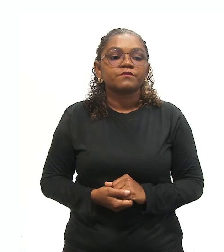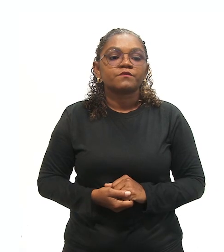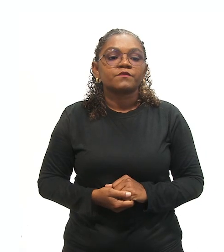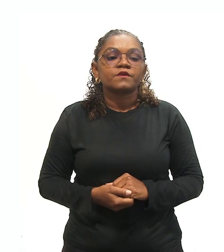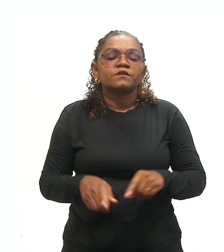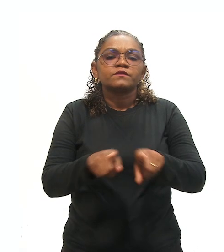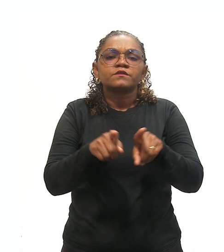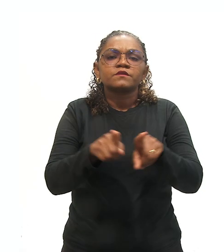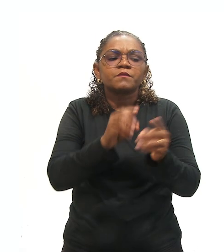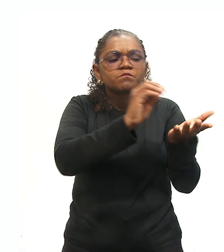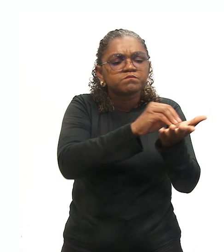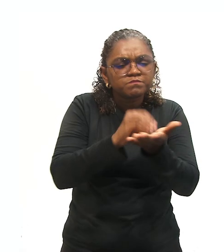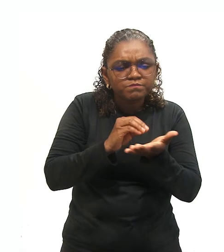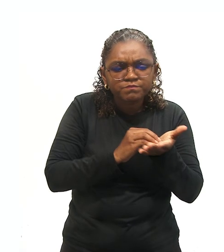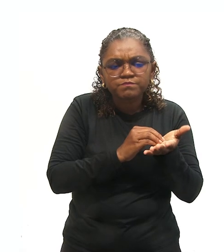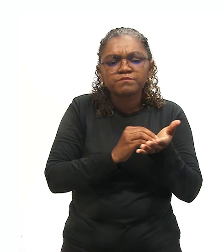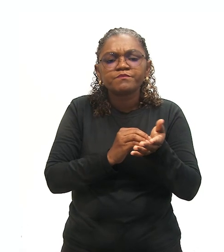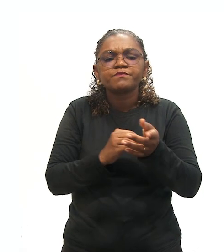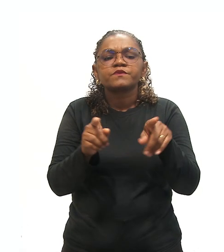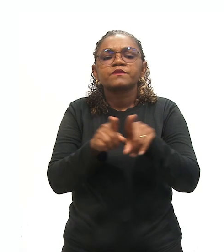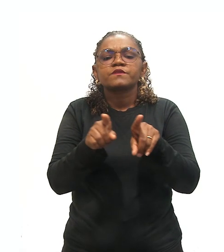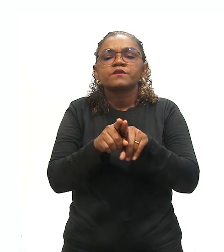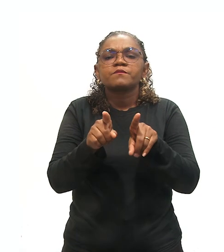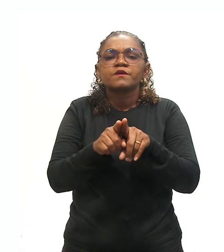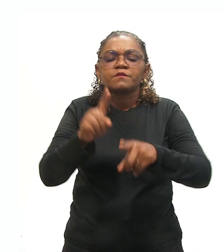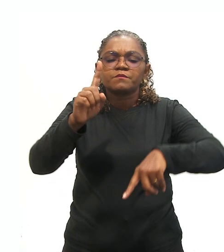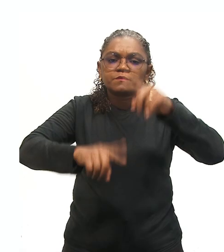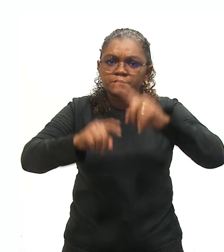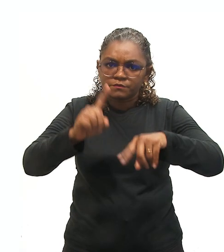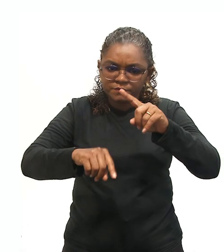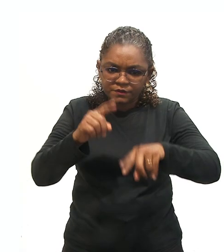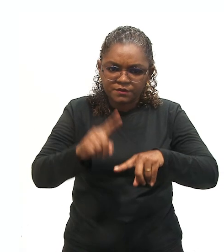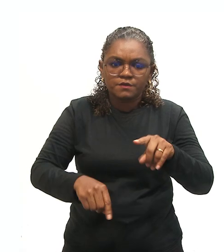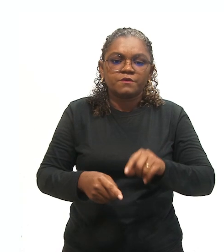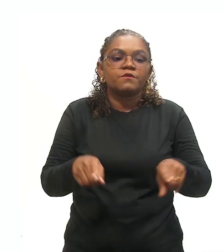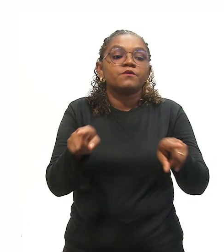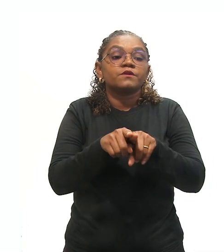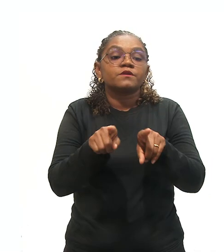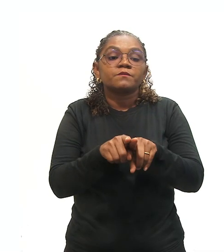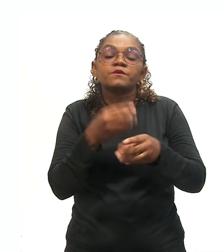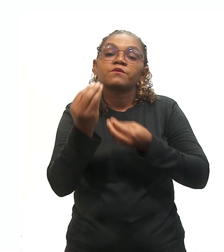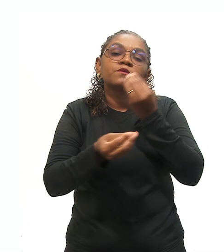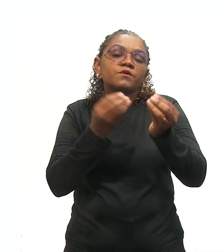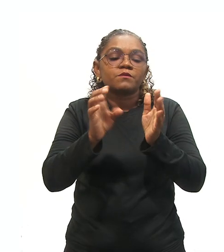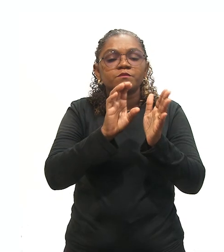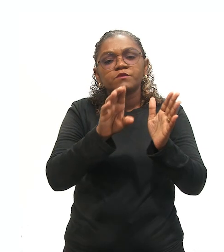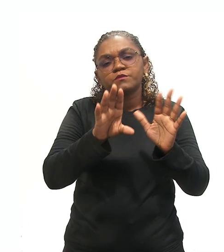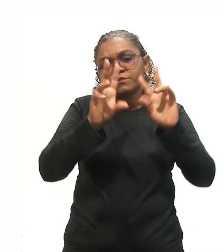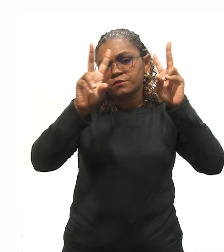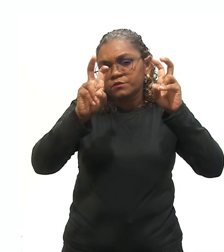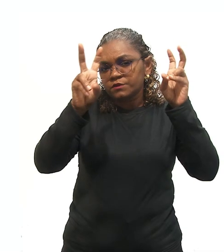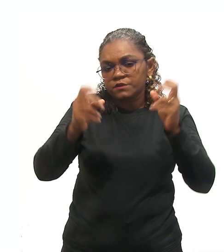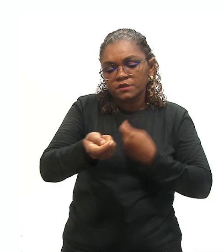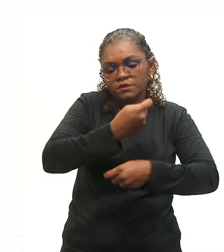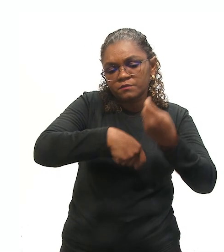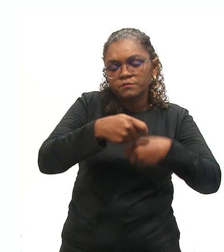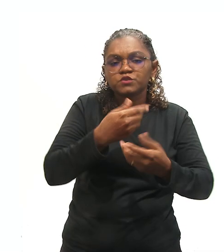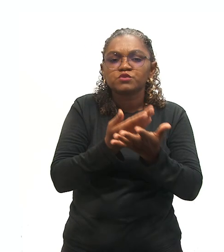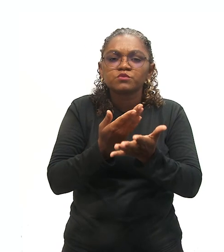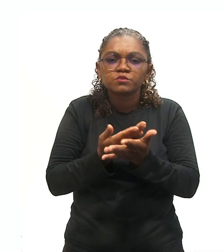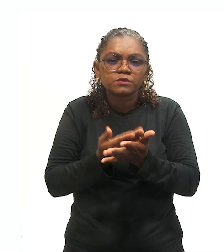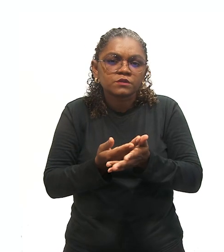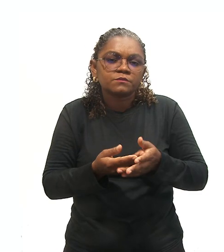Vamos abordar também os problemas econômicos fundamentais. Na aula 2, vamos acompanhar a evolução do pensamento